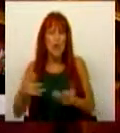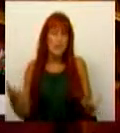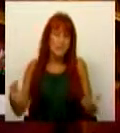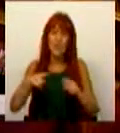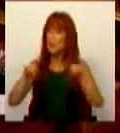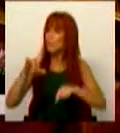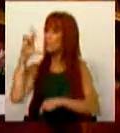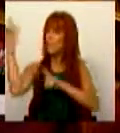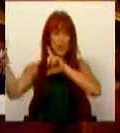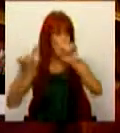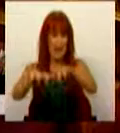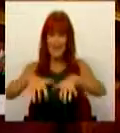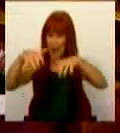sala,